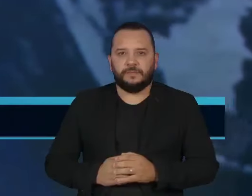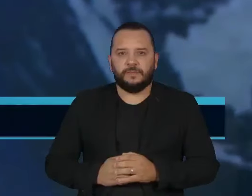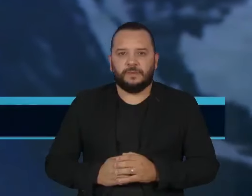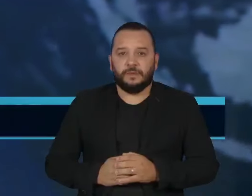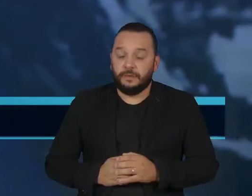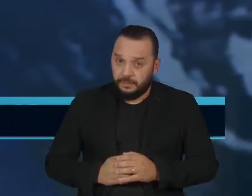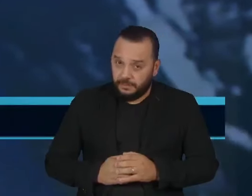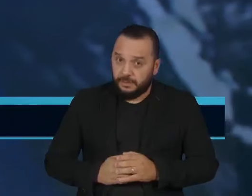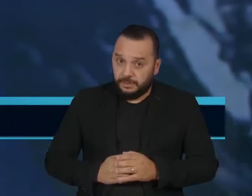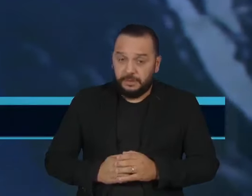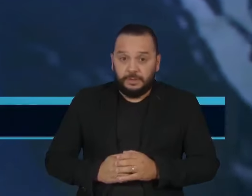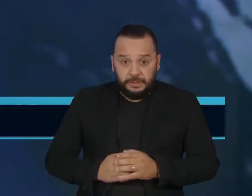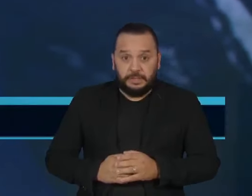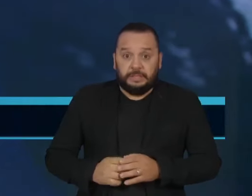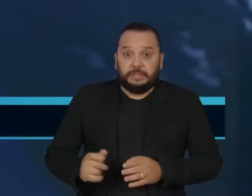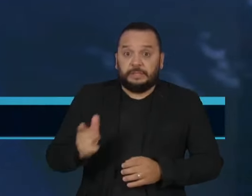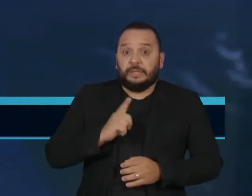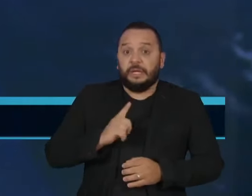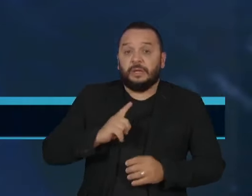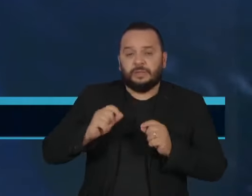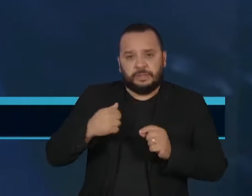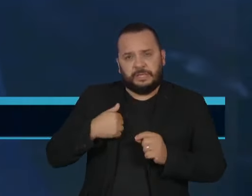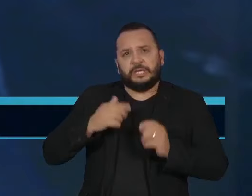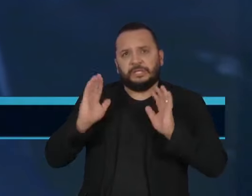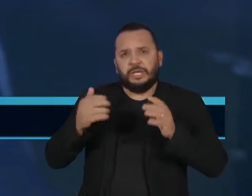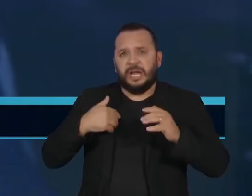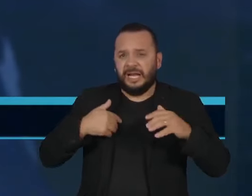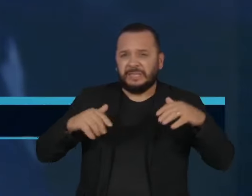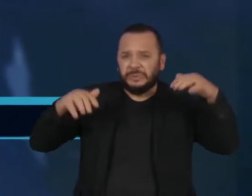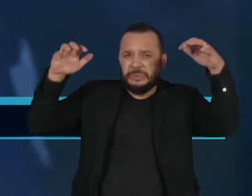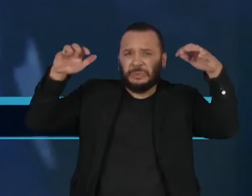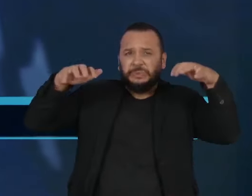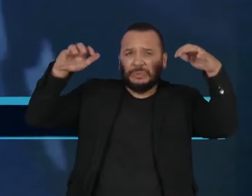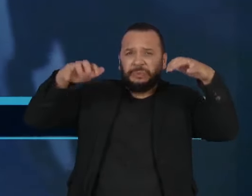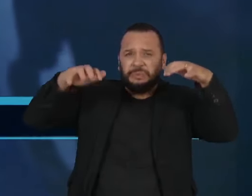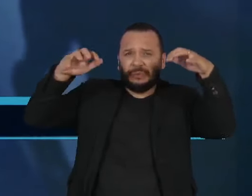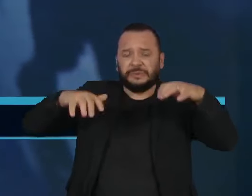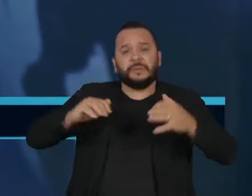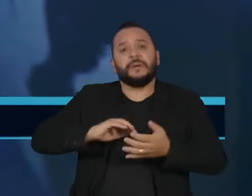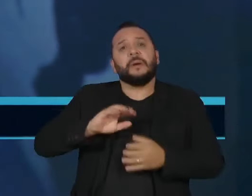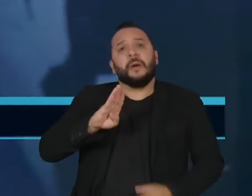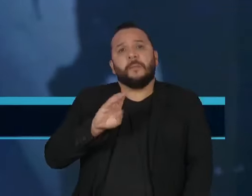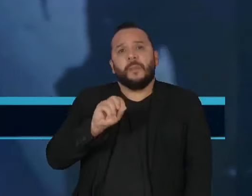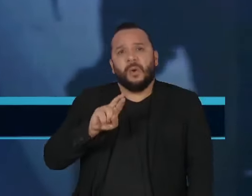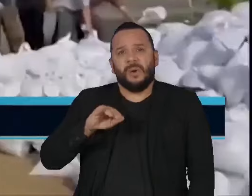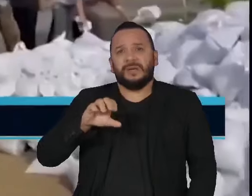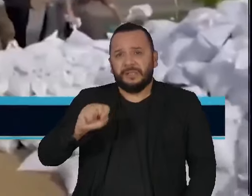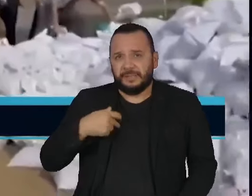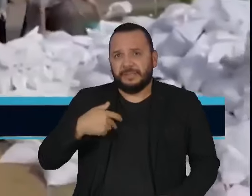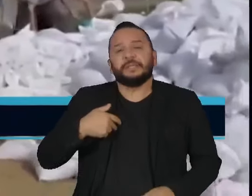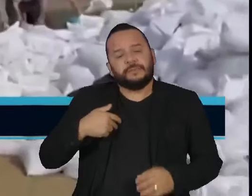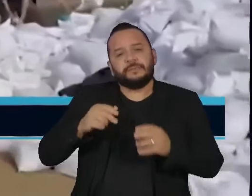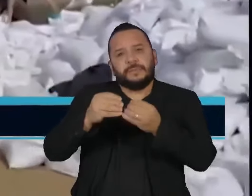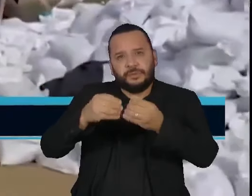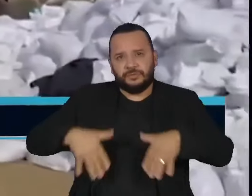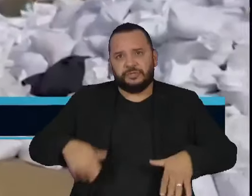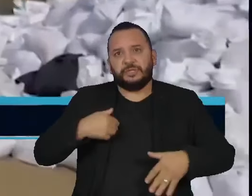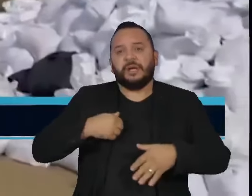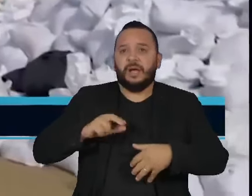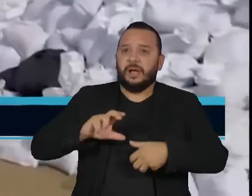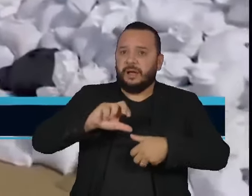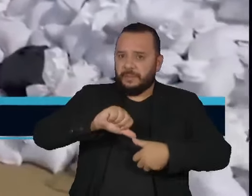A tempestade Boris castiga países da Europa Central, deixando 21 mortos e milhares de desabrigados. Estes